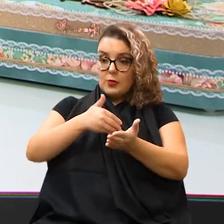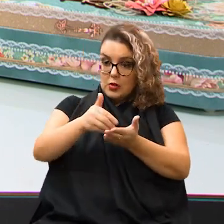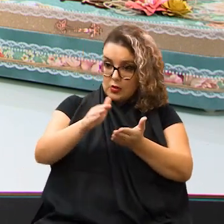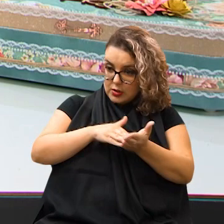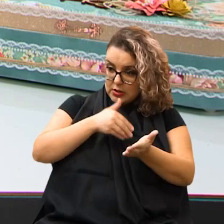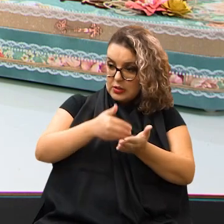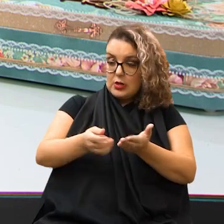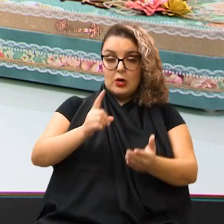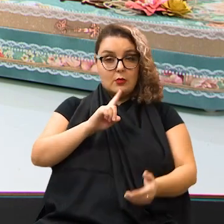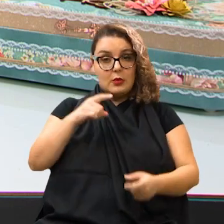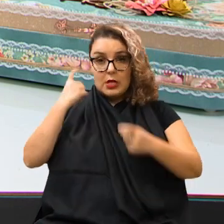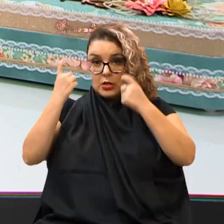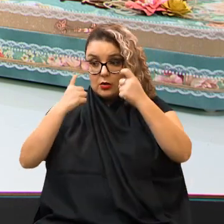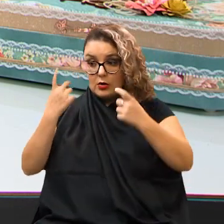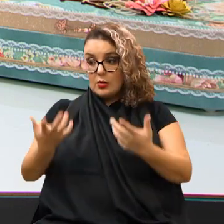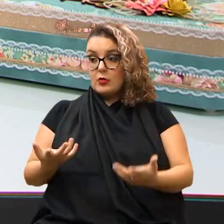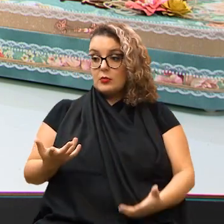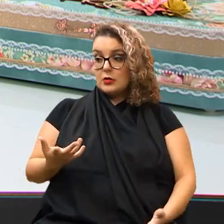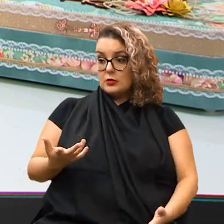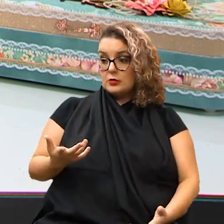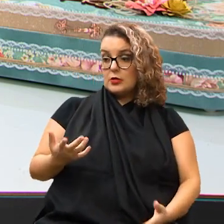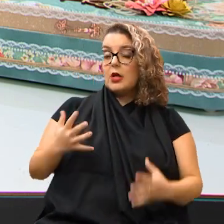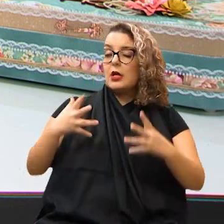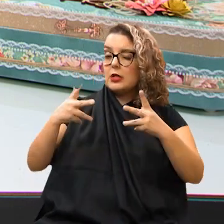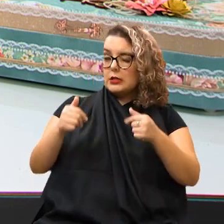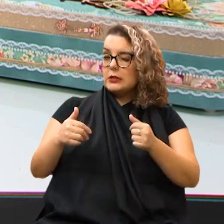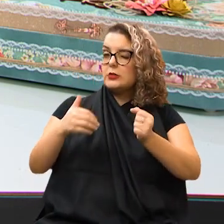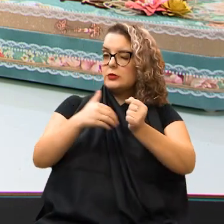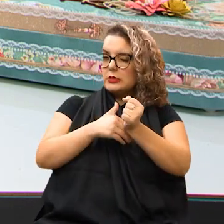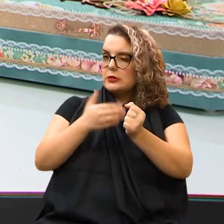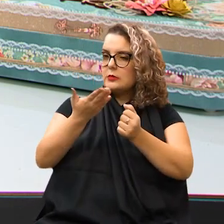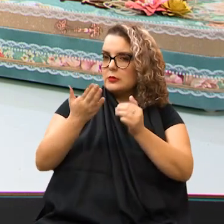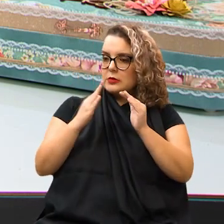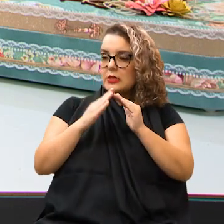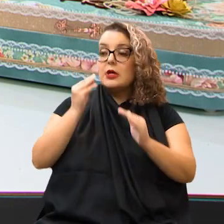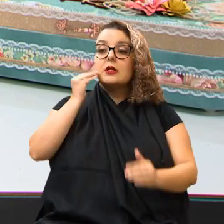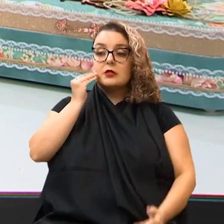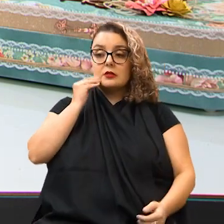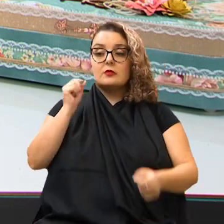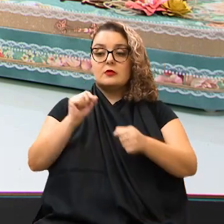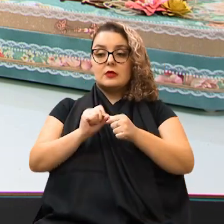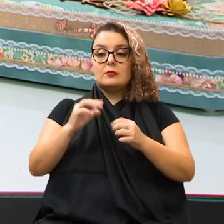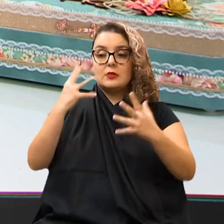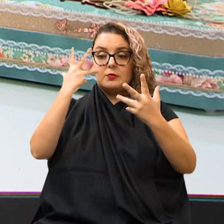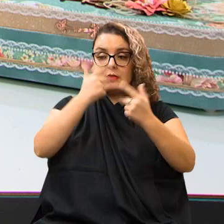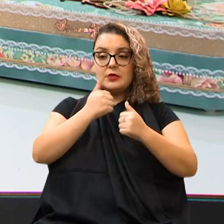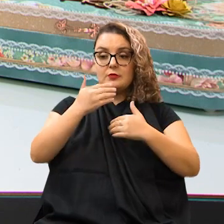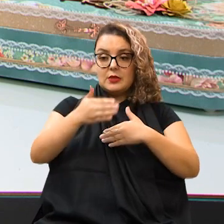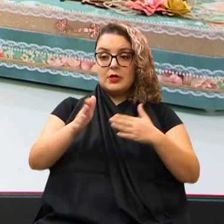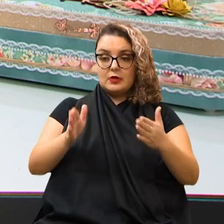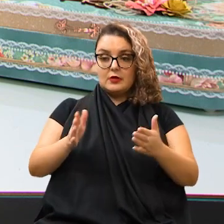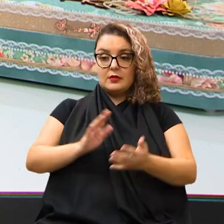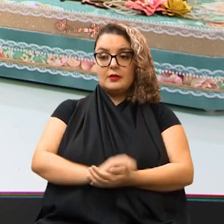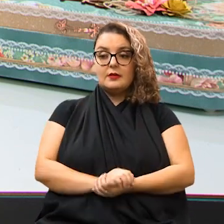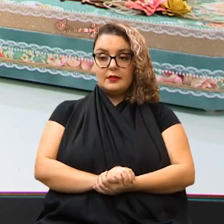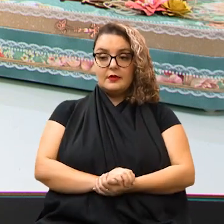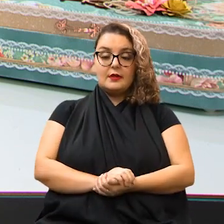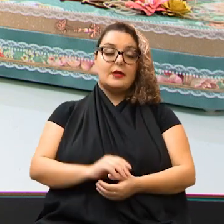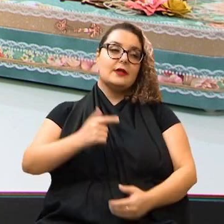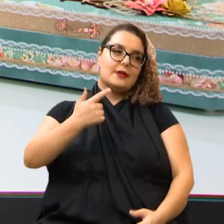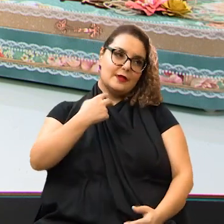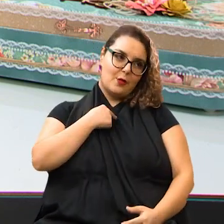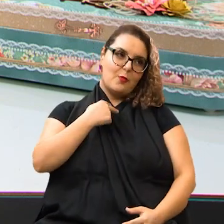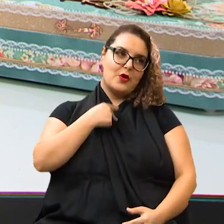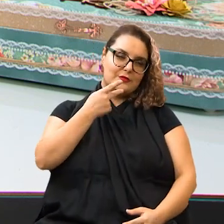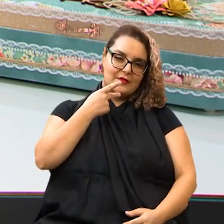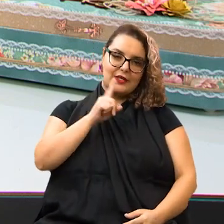passar a cola para você não ficar preocupado. Então tem tudo aí para você ir de casa tentar e fazer uma bela caixa. Não vale falar que não deu